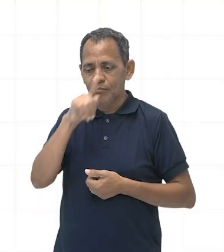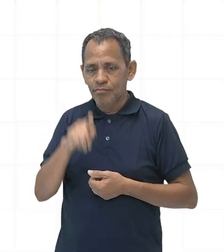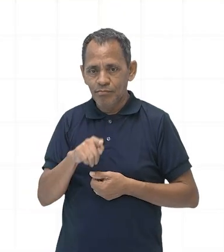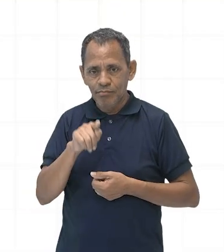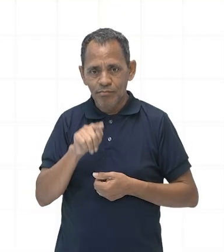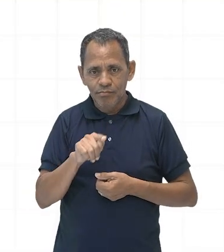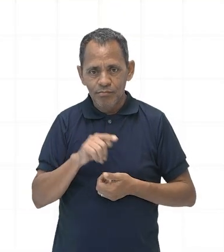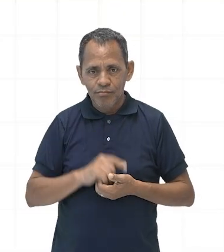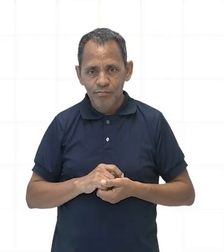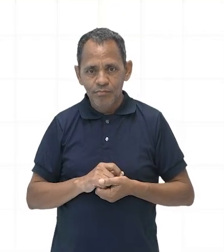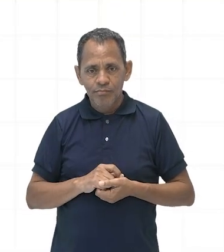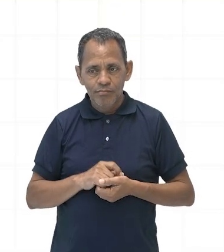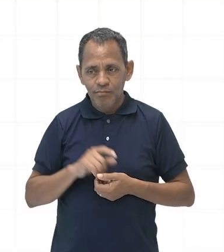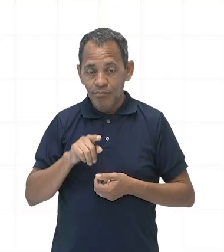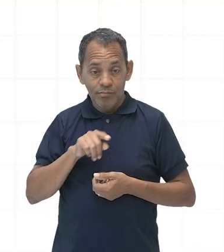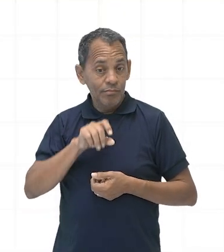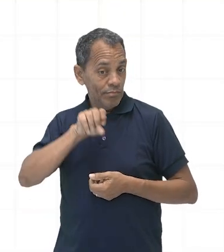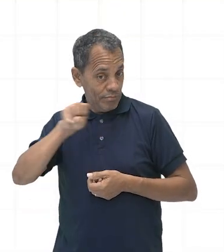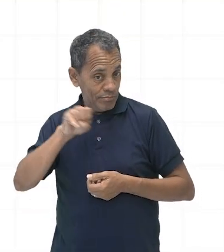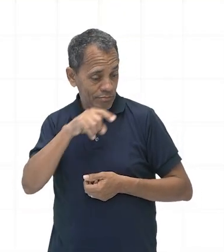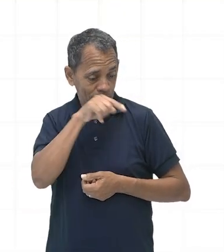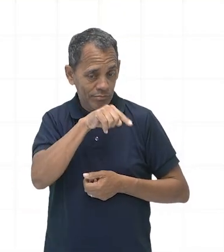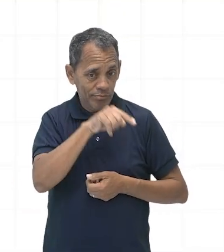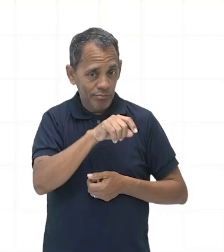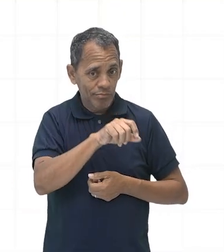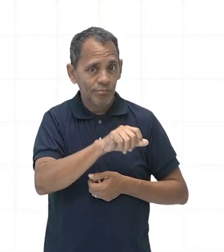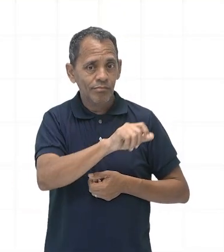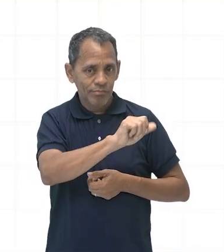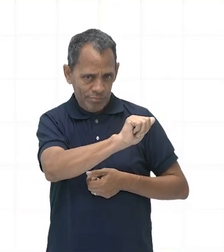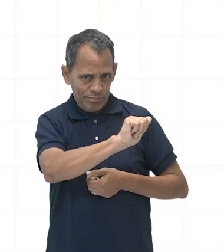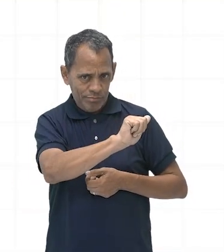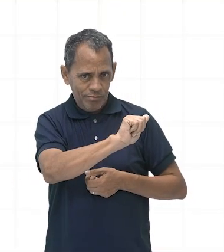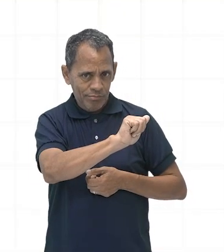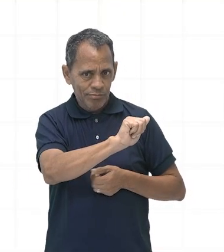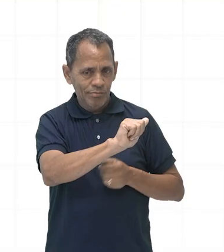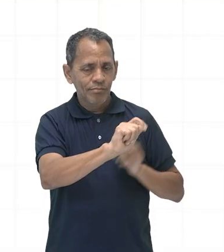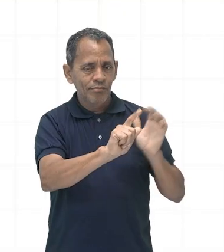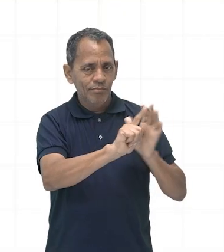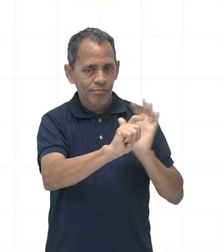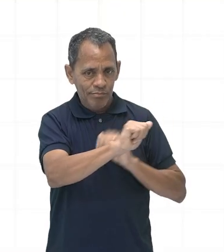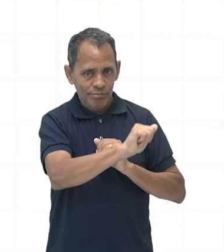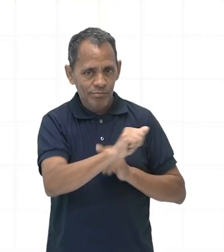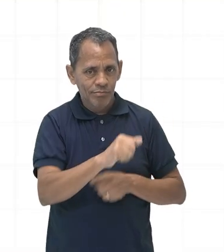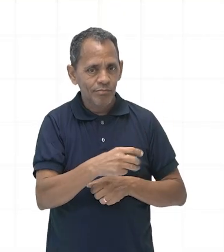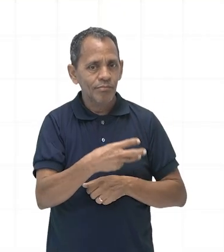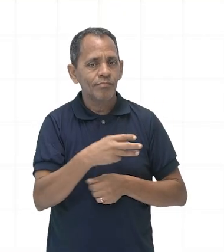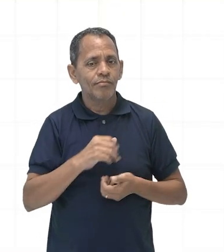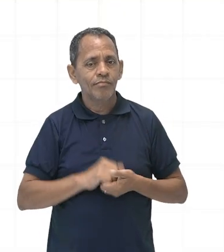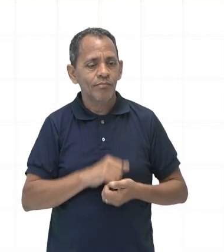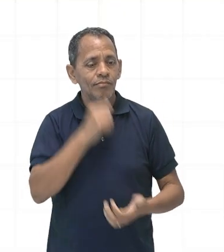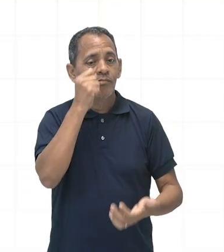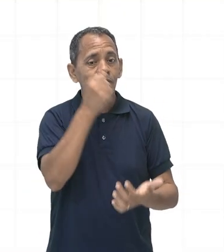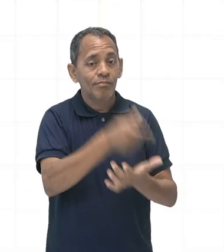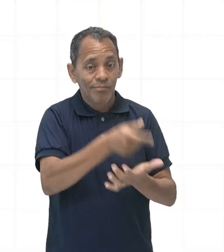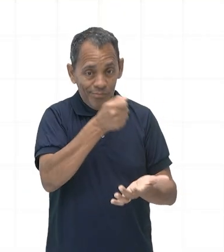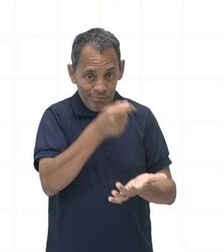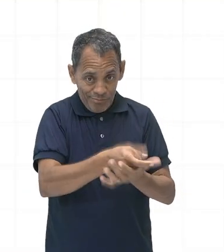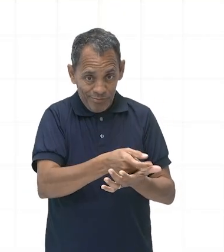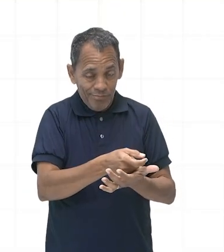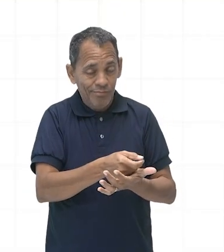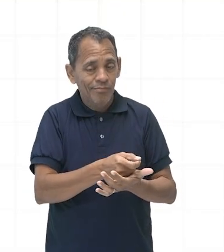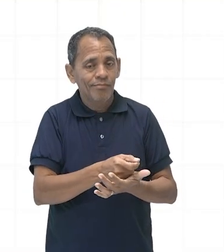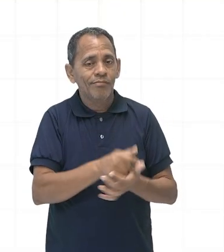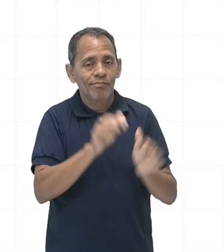Então, se ela pagar à vista na livraria A, ela vai ter um desconto de 340, ela vai pagar ao